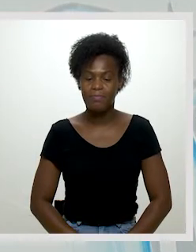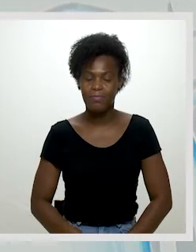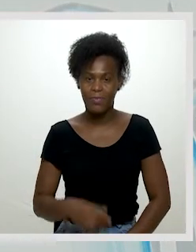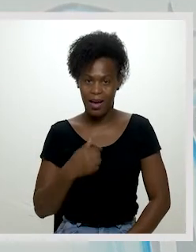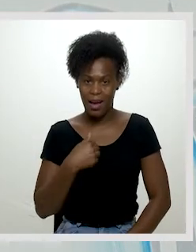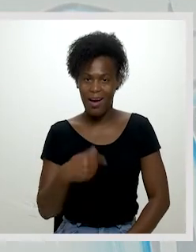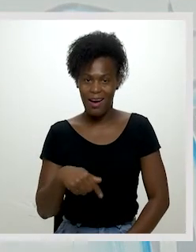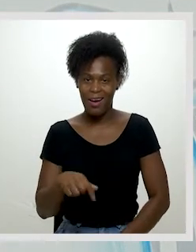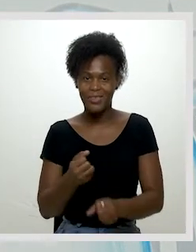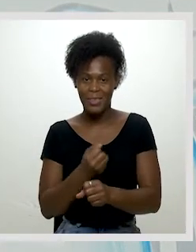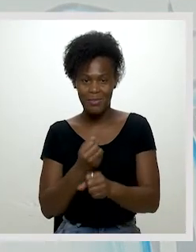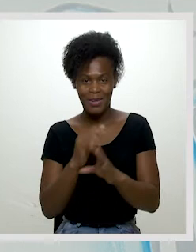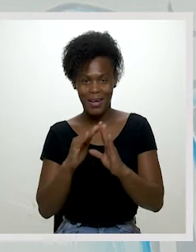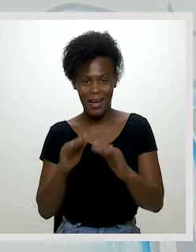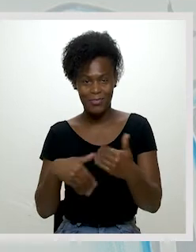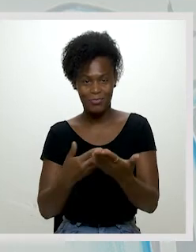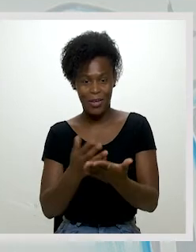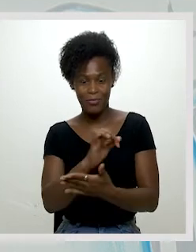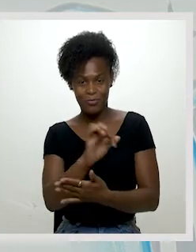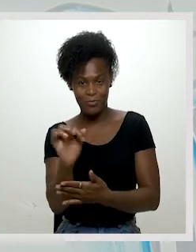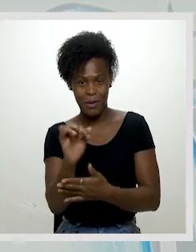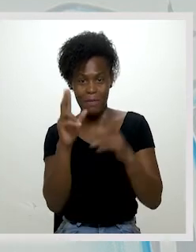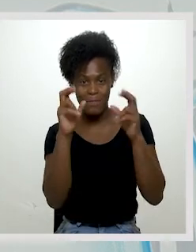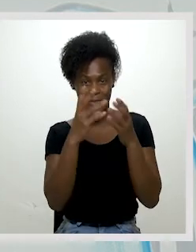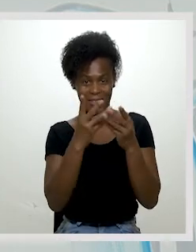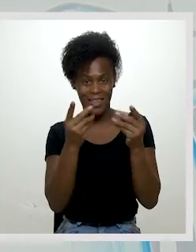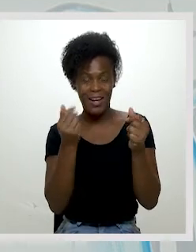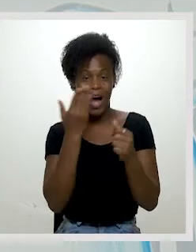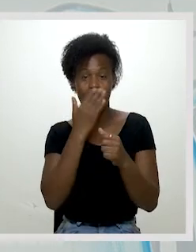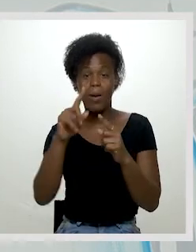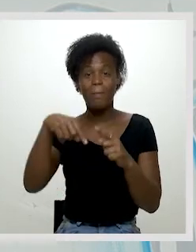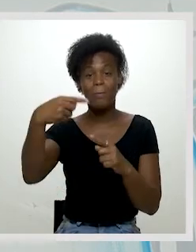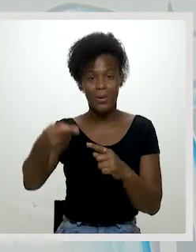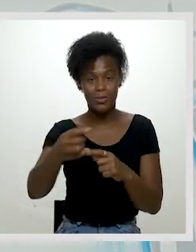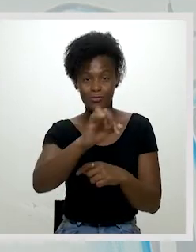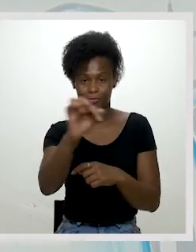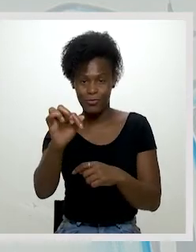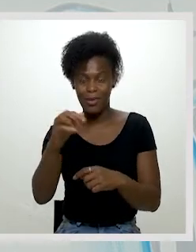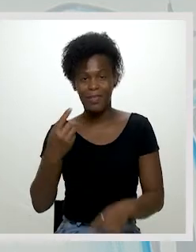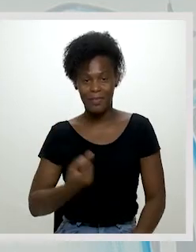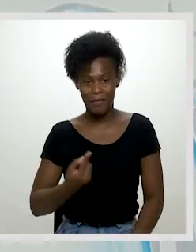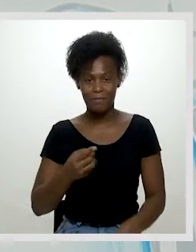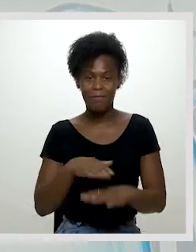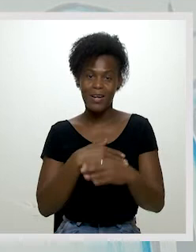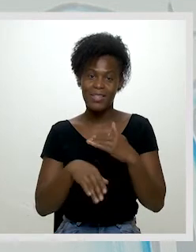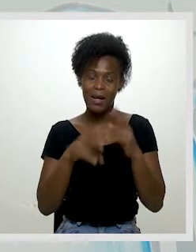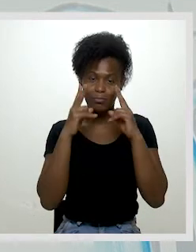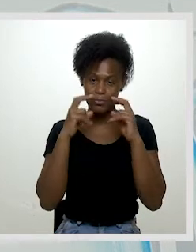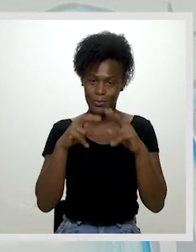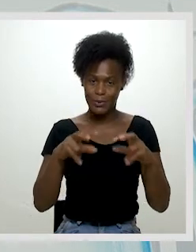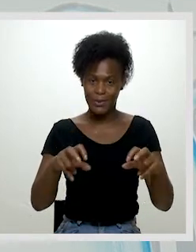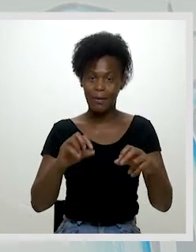Eu trouxe um trabalho de casa, que vai ser matéria na próxima aula. Vocês deverão então